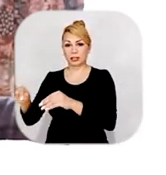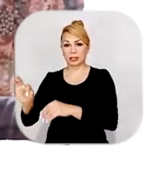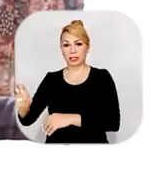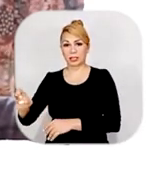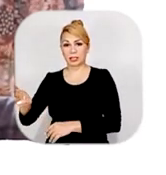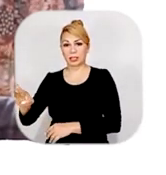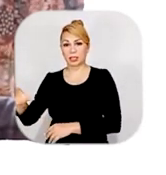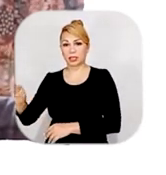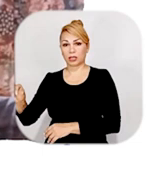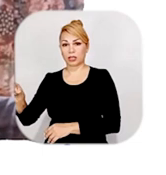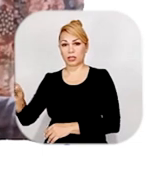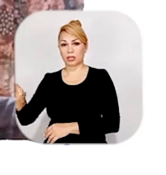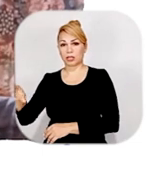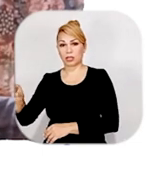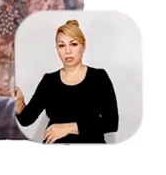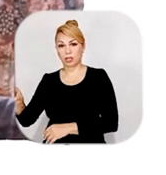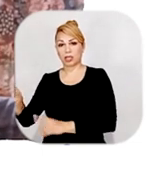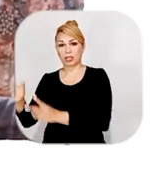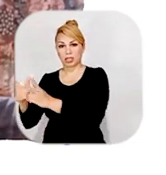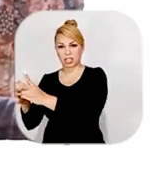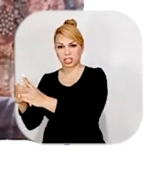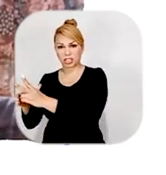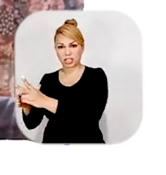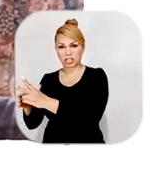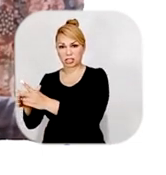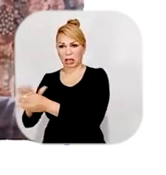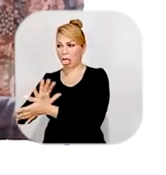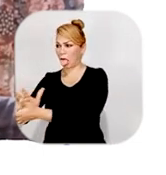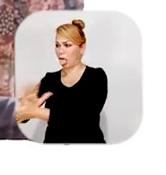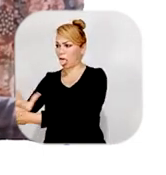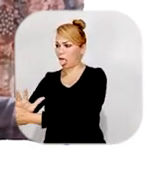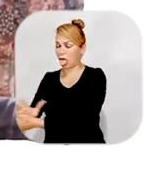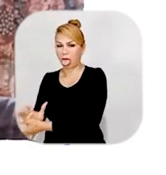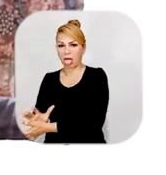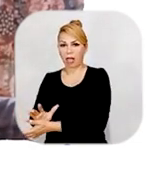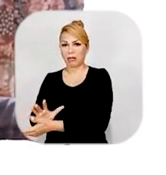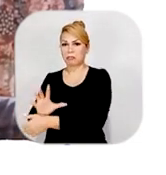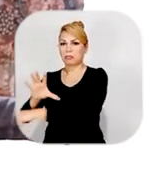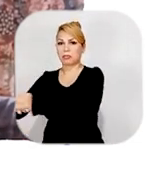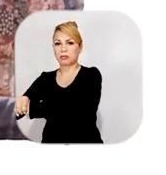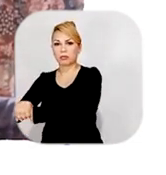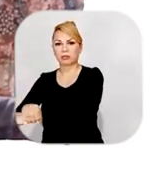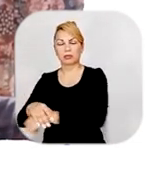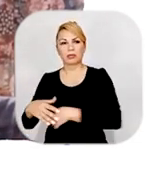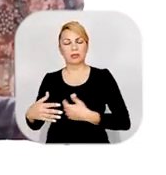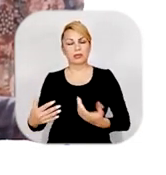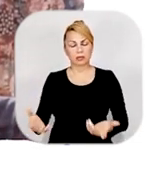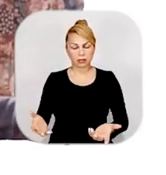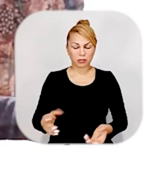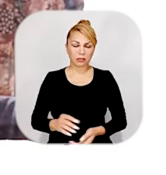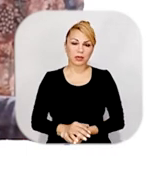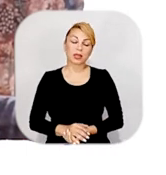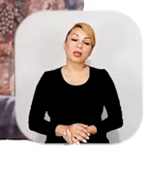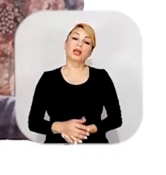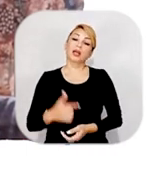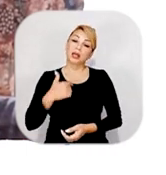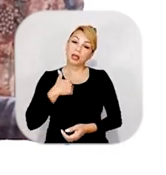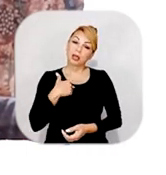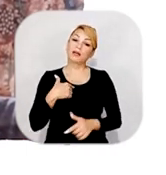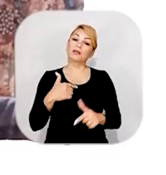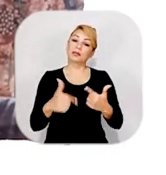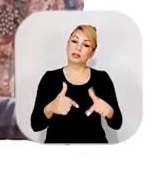Então, é muito. Eu vou fazer um trabalho, digamos, de campo agora nessa viagem.